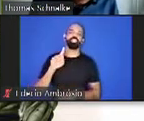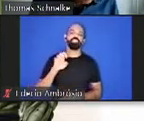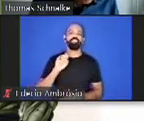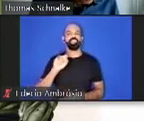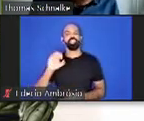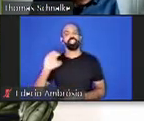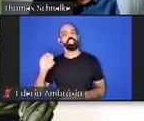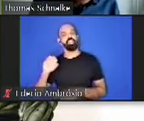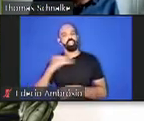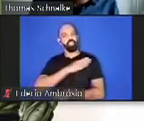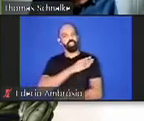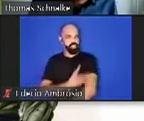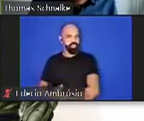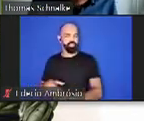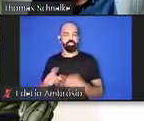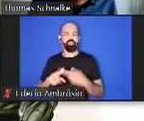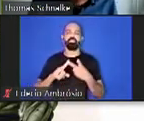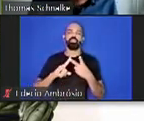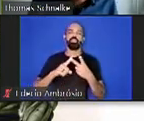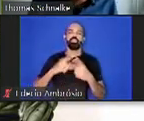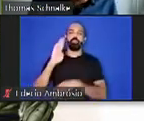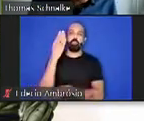e também